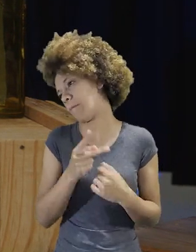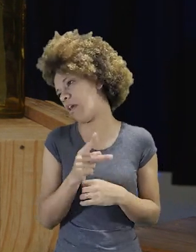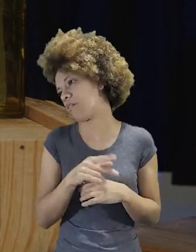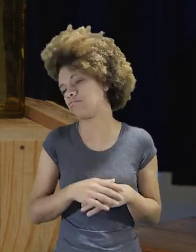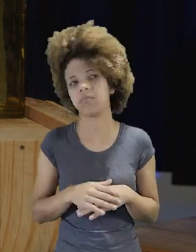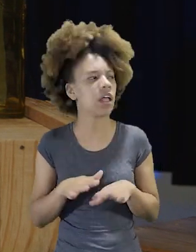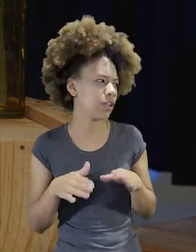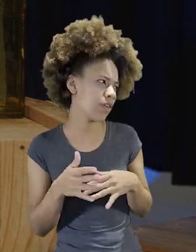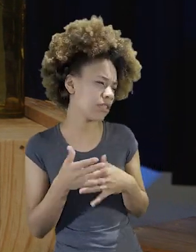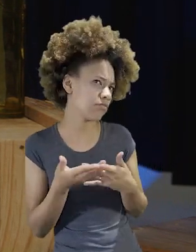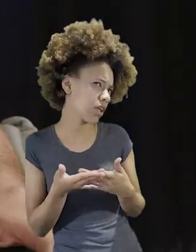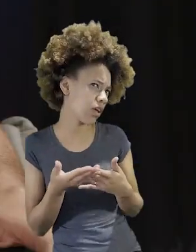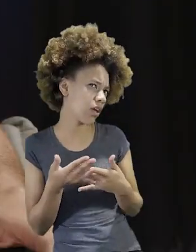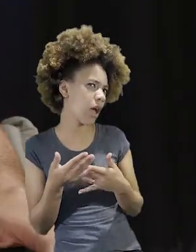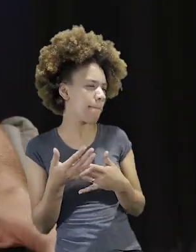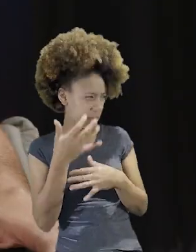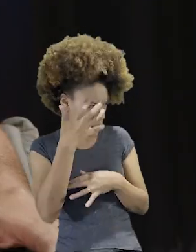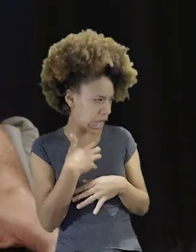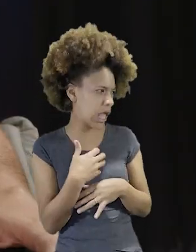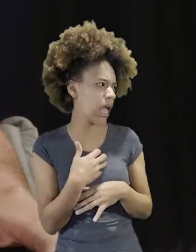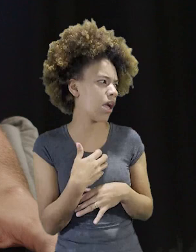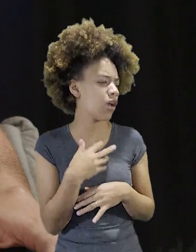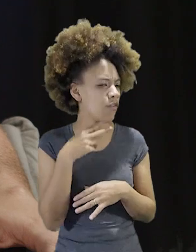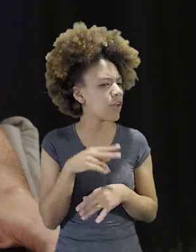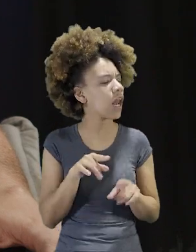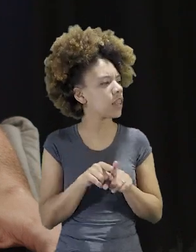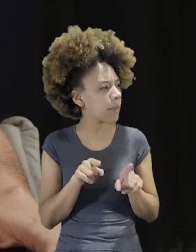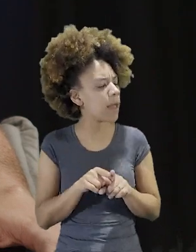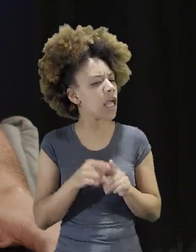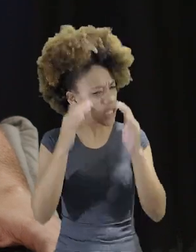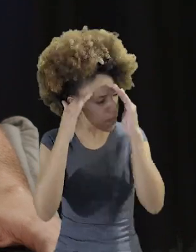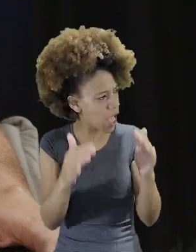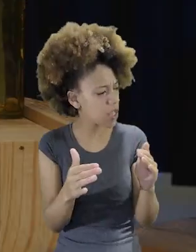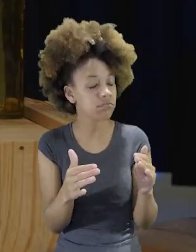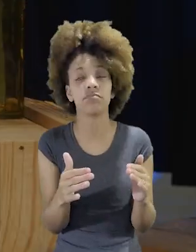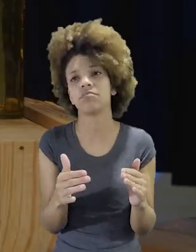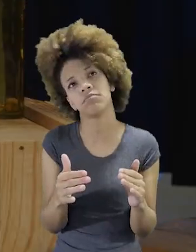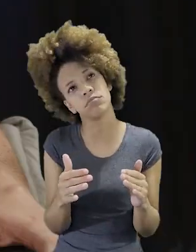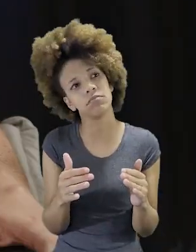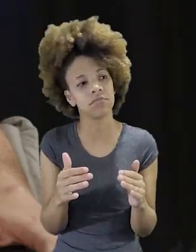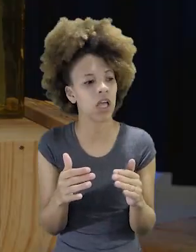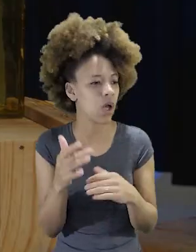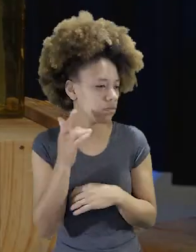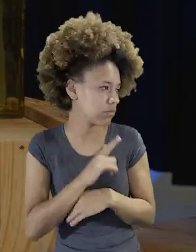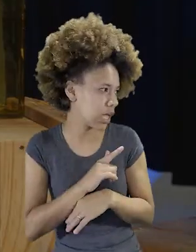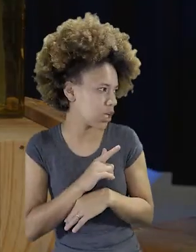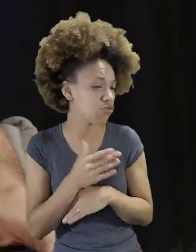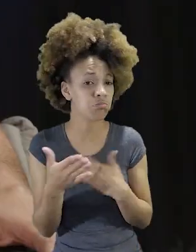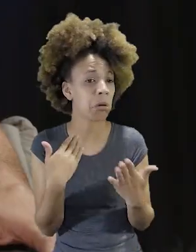que tem um motivo para ele acho que se levar um pouco mais para a galera levar ele mais a sério ver que ele também é um cara eu acho que pode ser